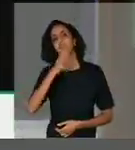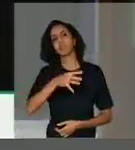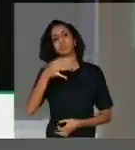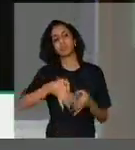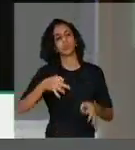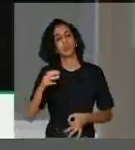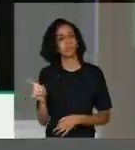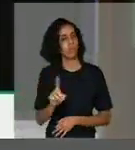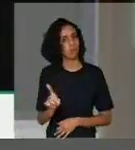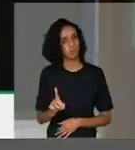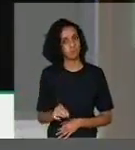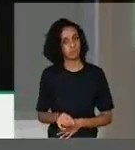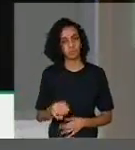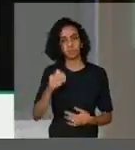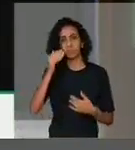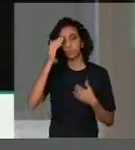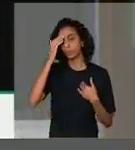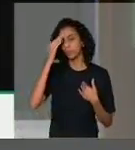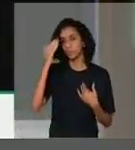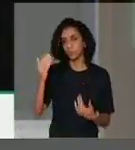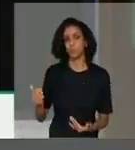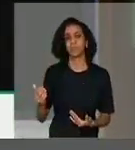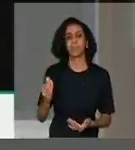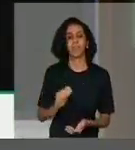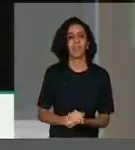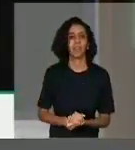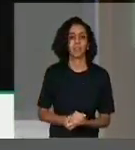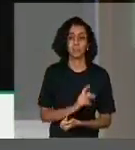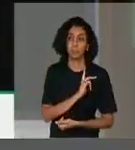diferente do que está na Constituição. Muito obrigado, minha querida